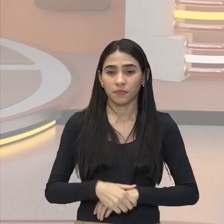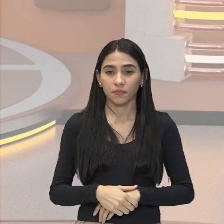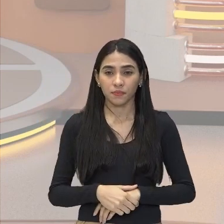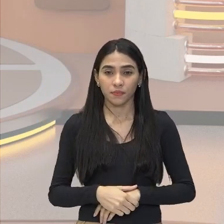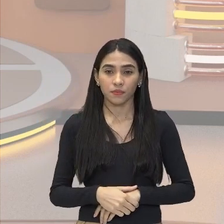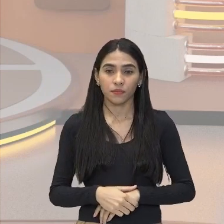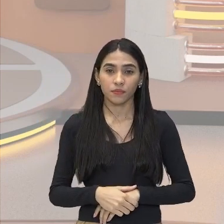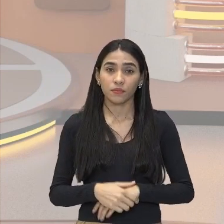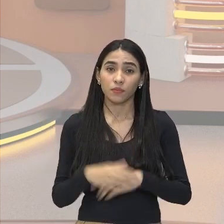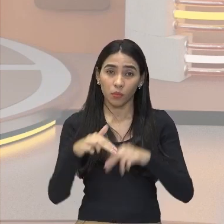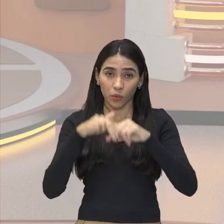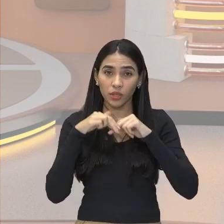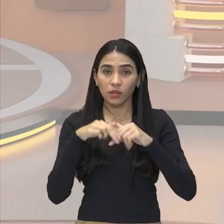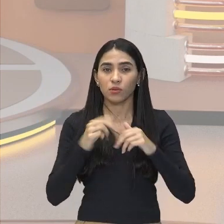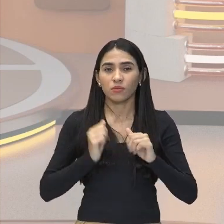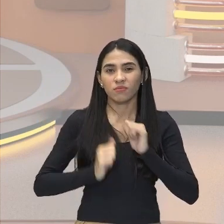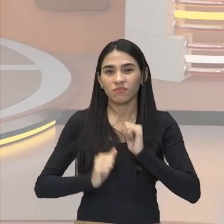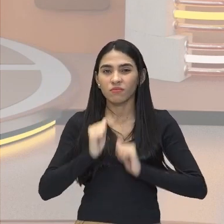Daí a angústia.